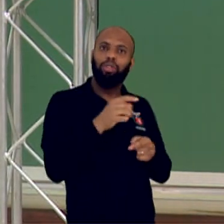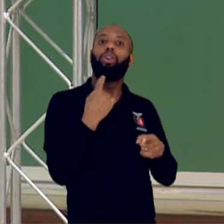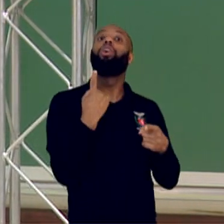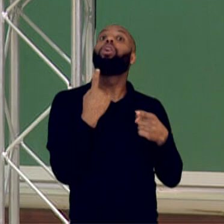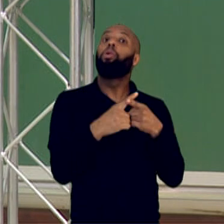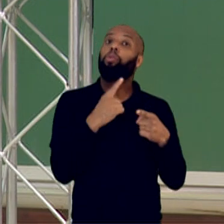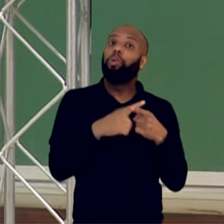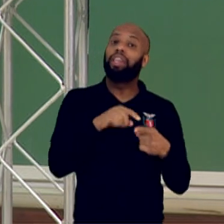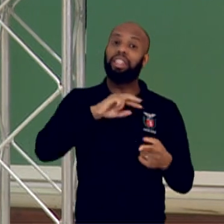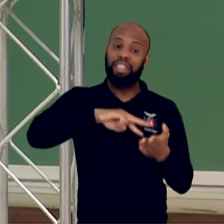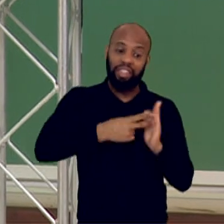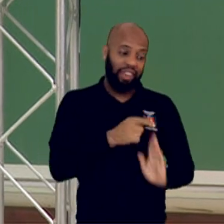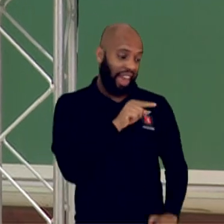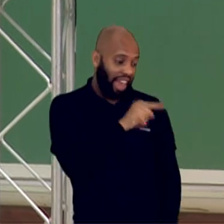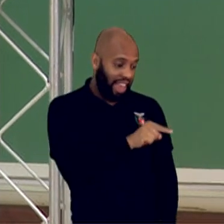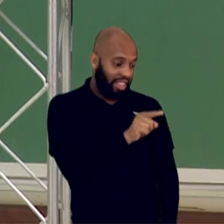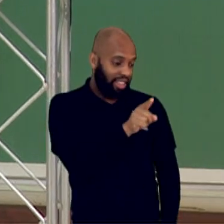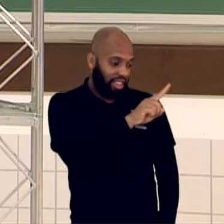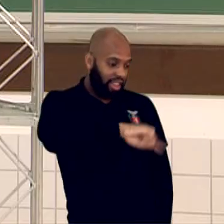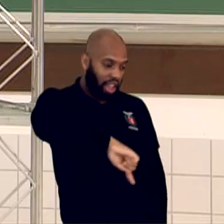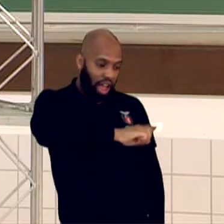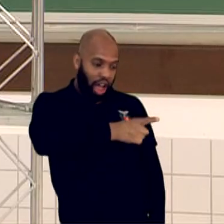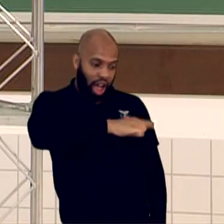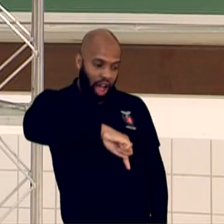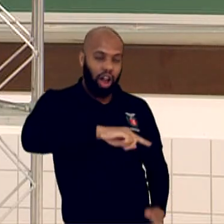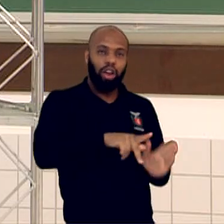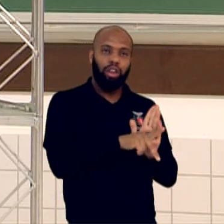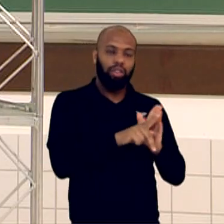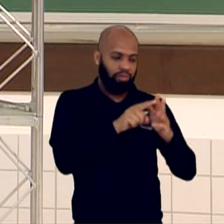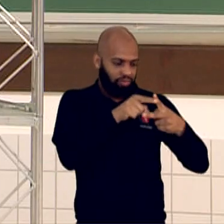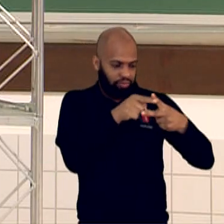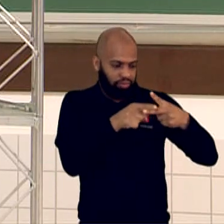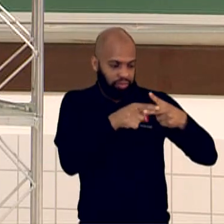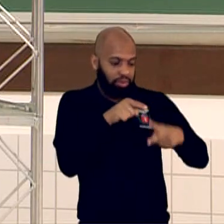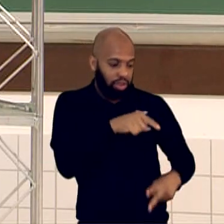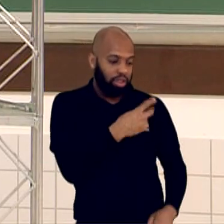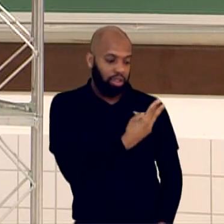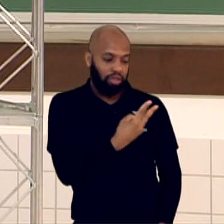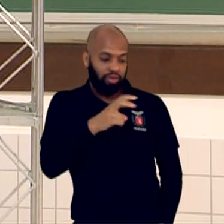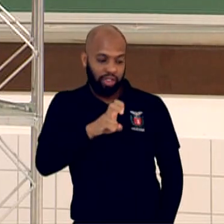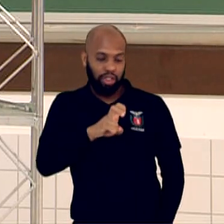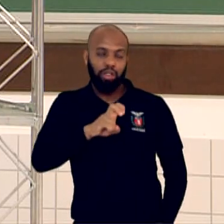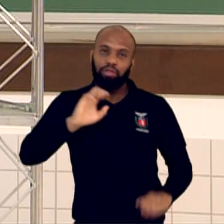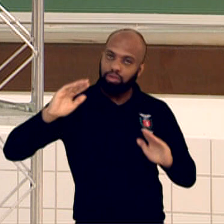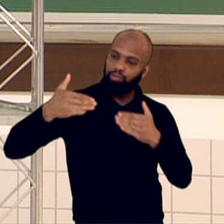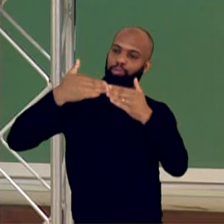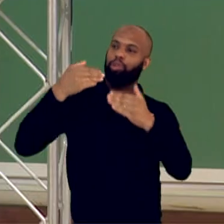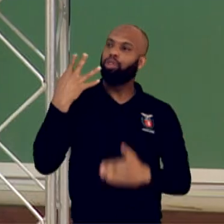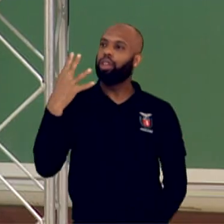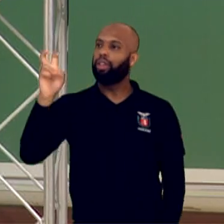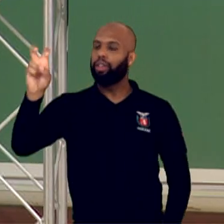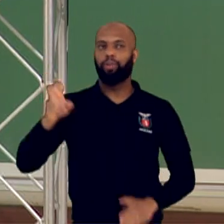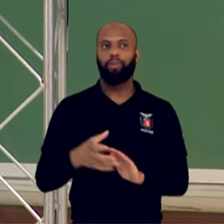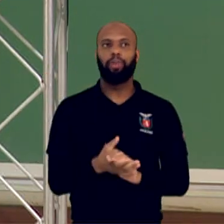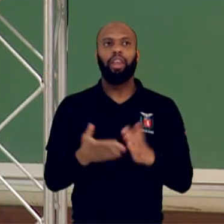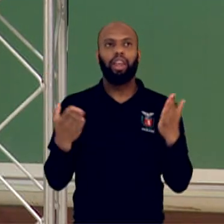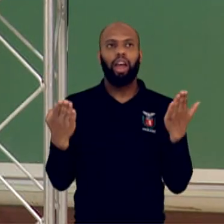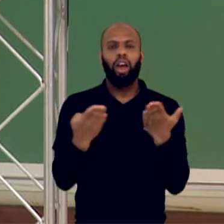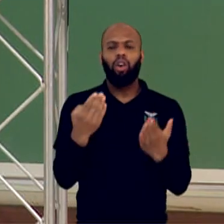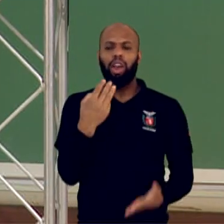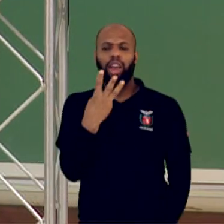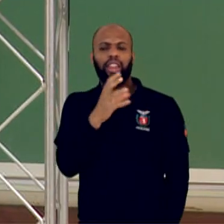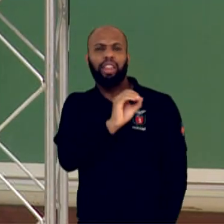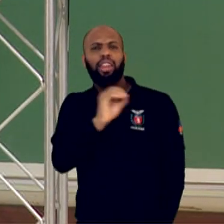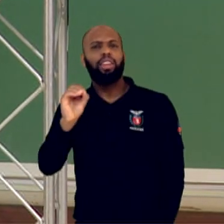o significado de tudo isso, tá bom? 300 graus. Qual quadrante pertence o 300